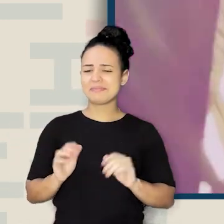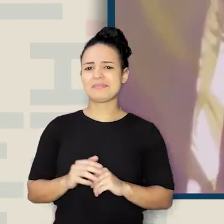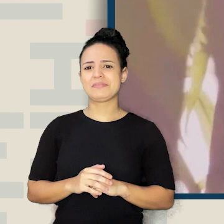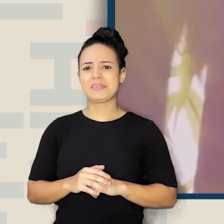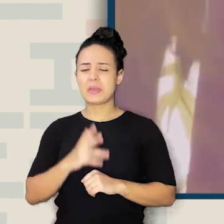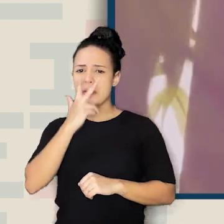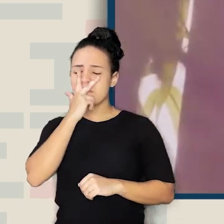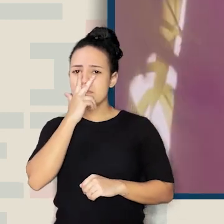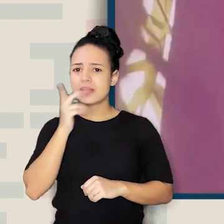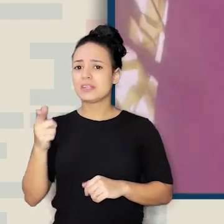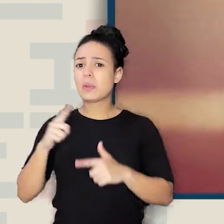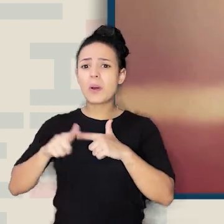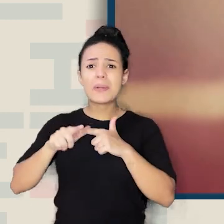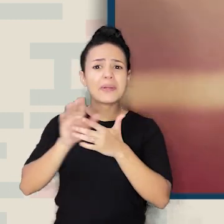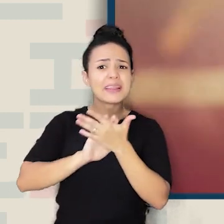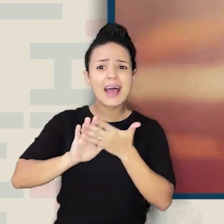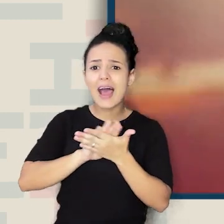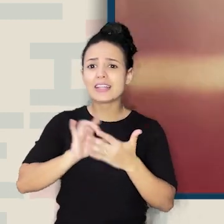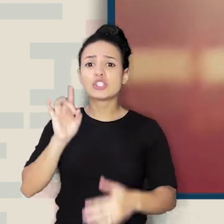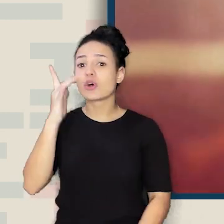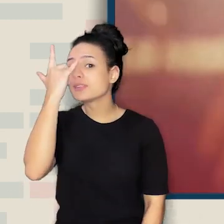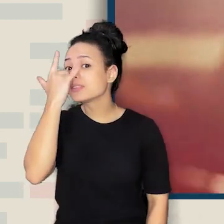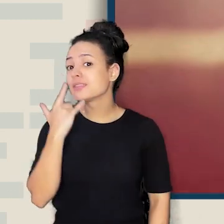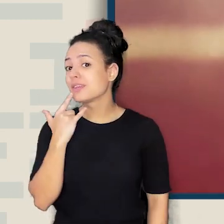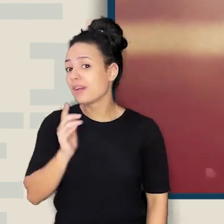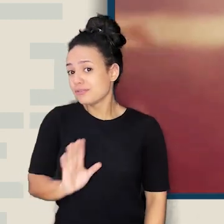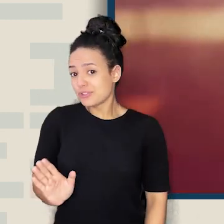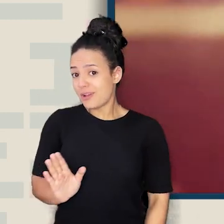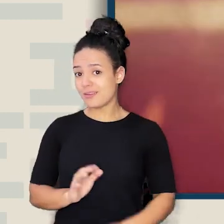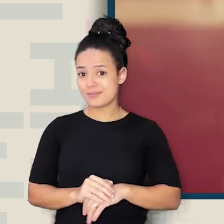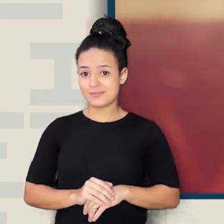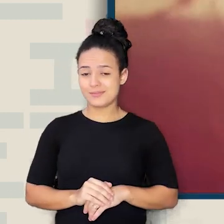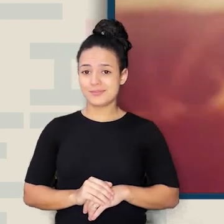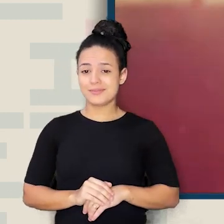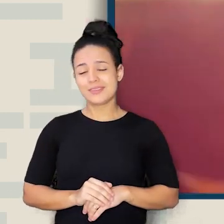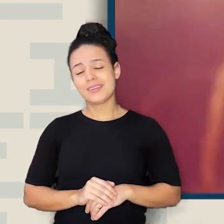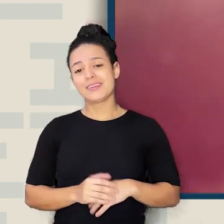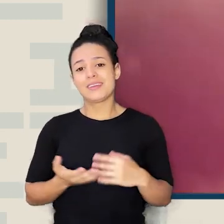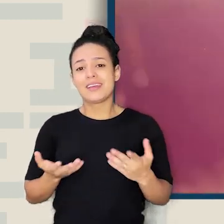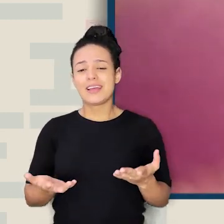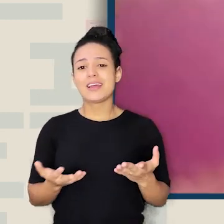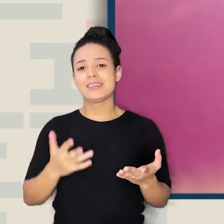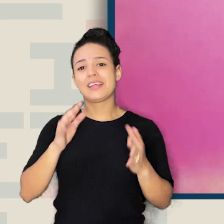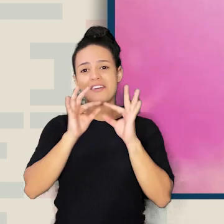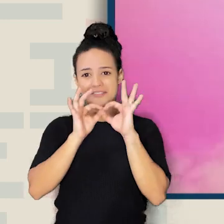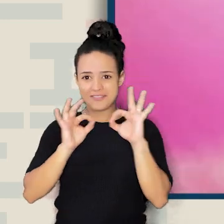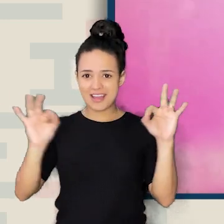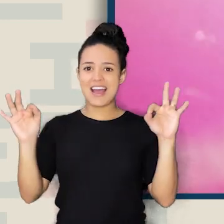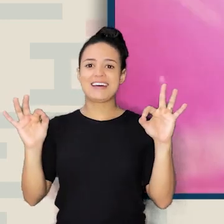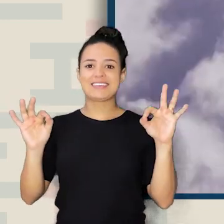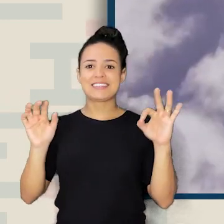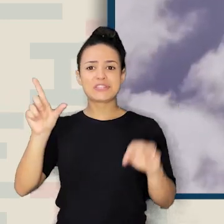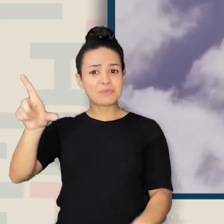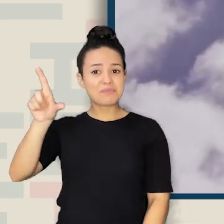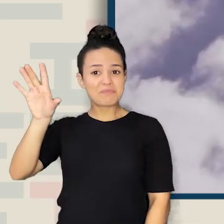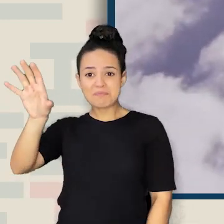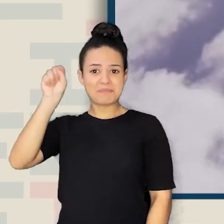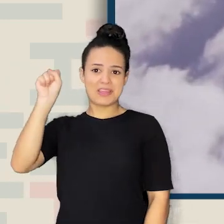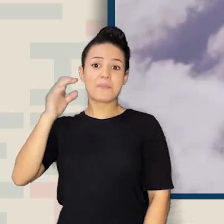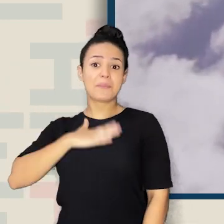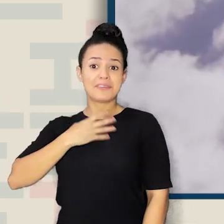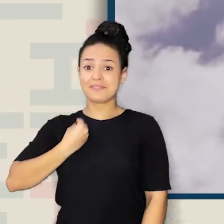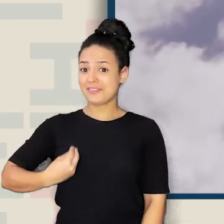Né? Como a Mara falou, você não tem problema nenhum, só sou cega. Isso aí foi uma frase assim, que eu tirei pra minha vida,